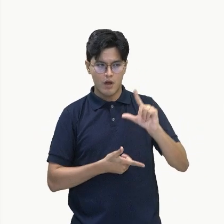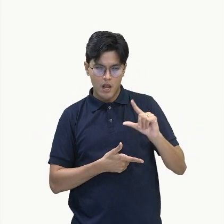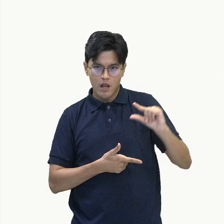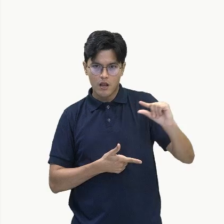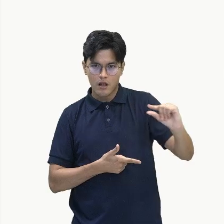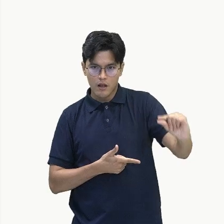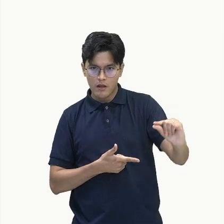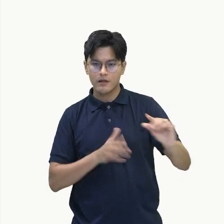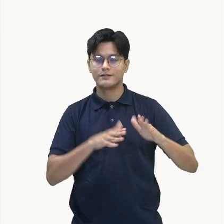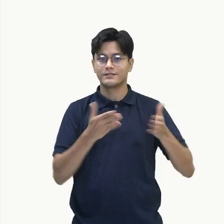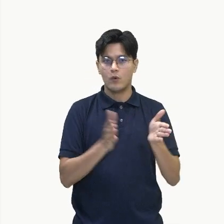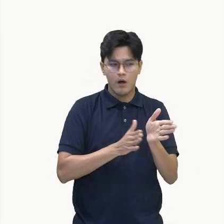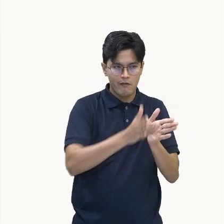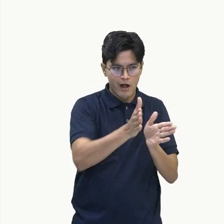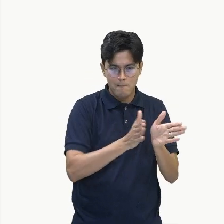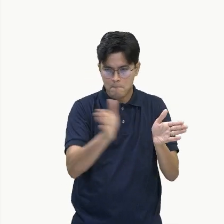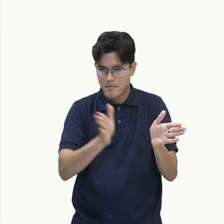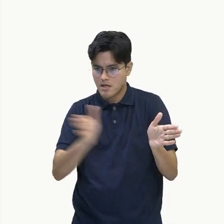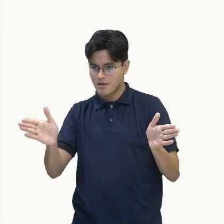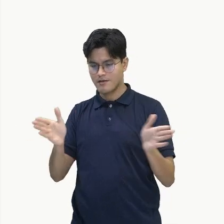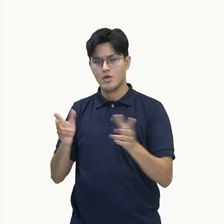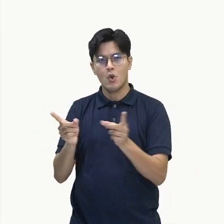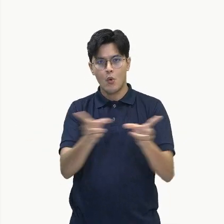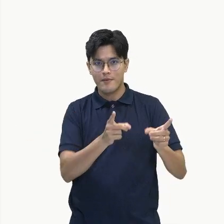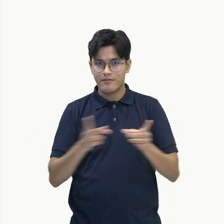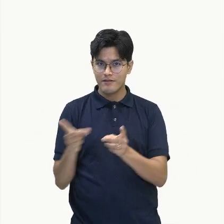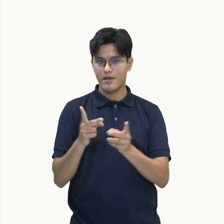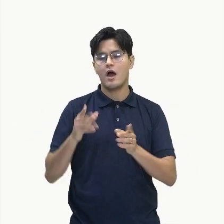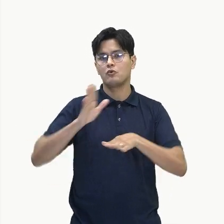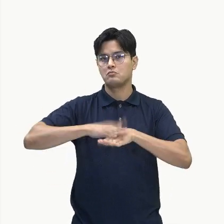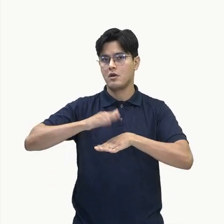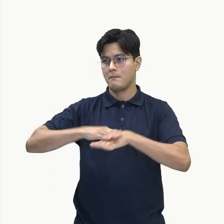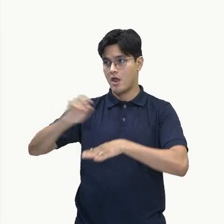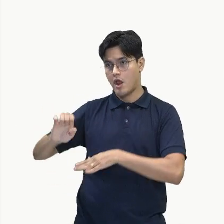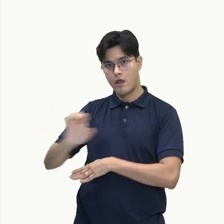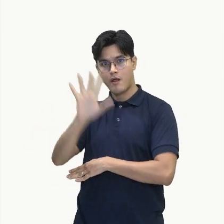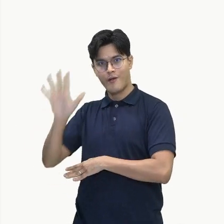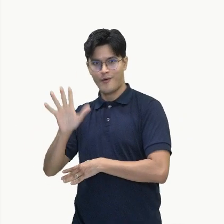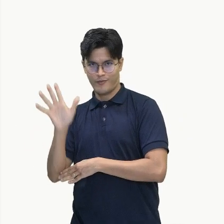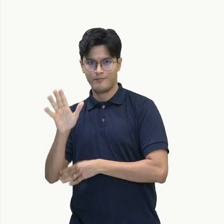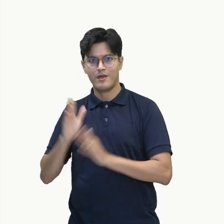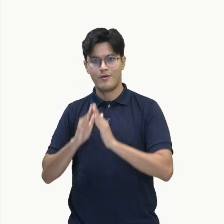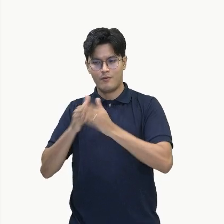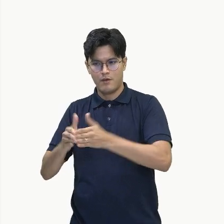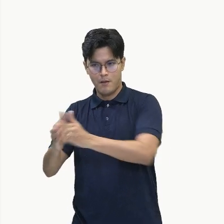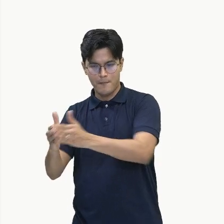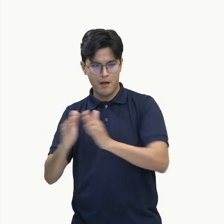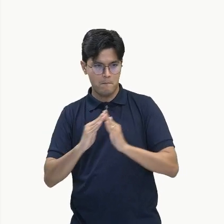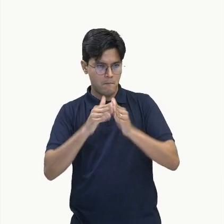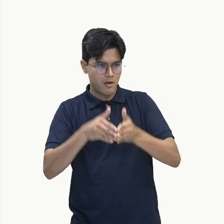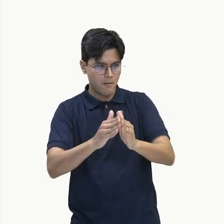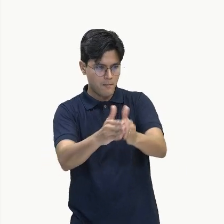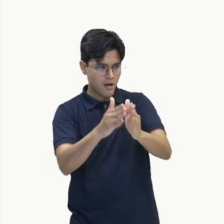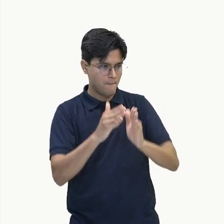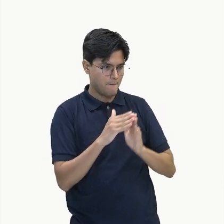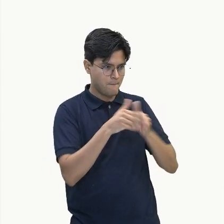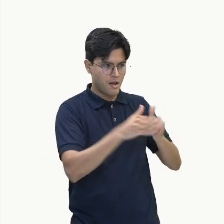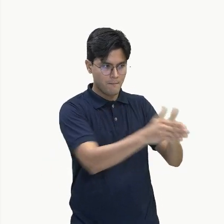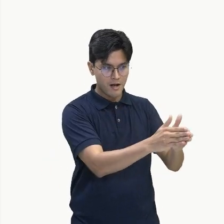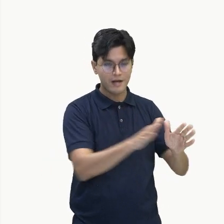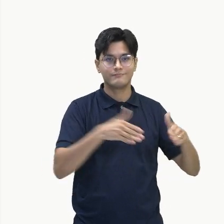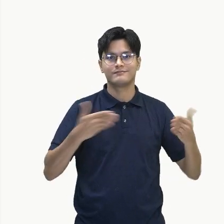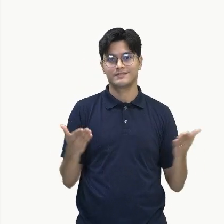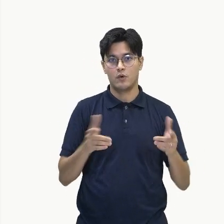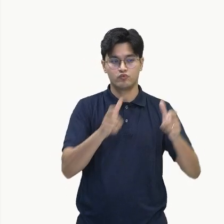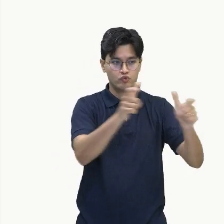rotas comerciais ali feitas pelos europeus, e isso possibilitou também uma maior conexão entre os lugares, uma maior